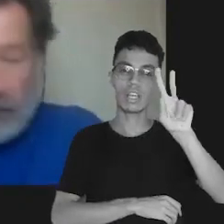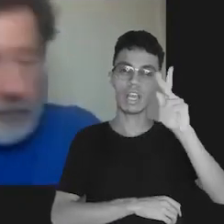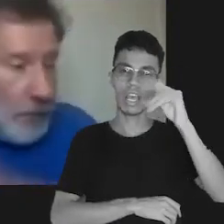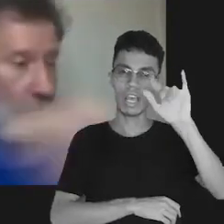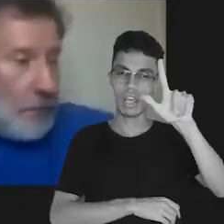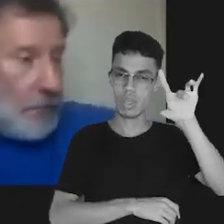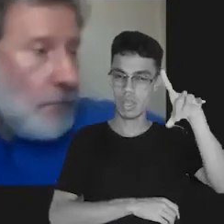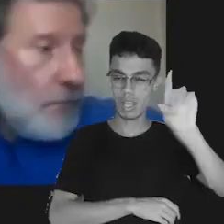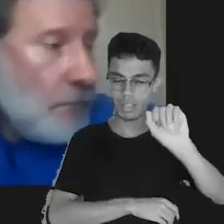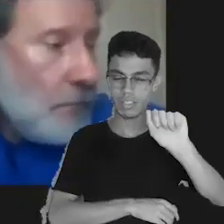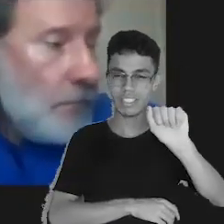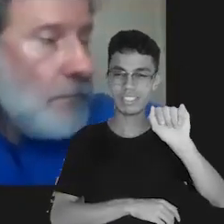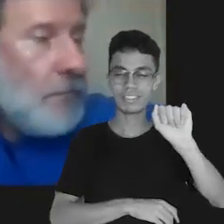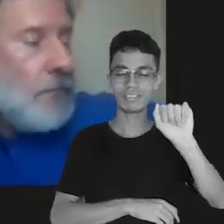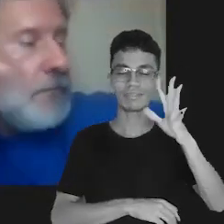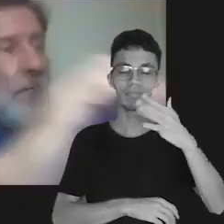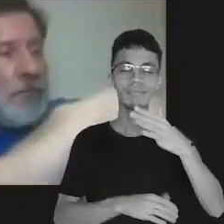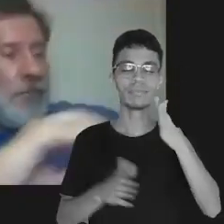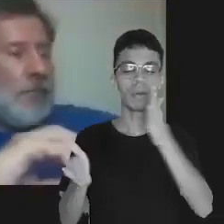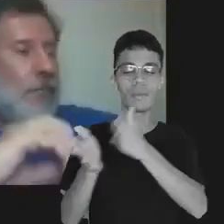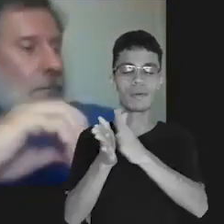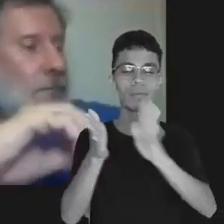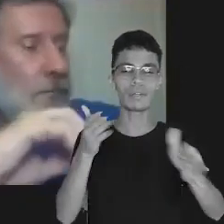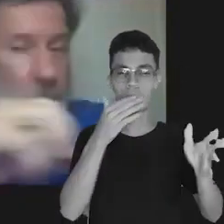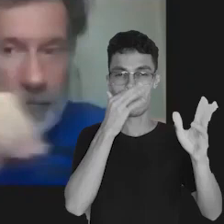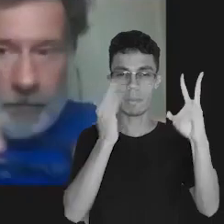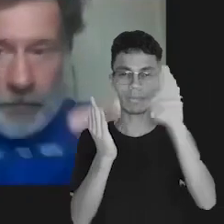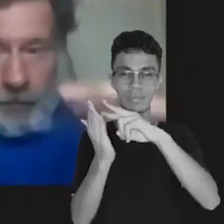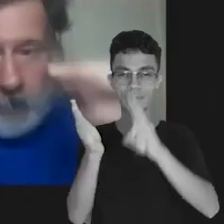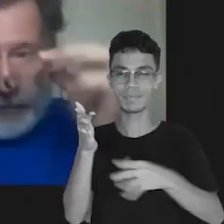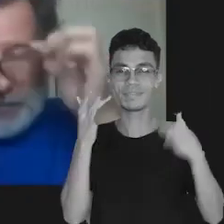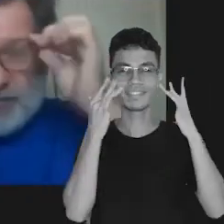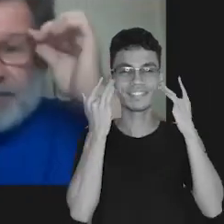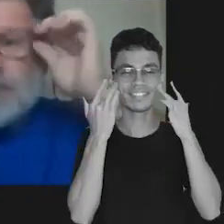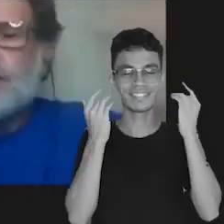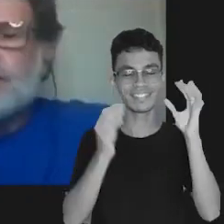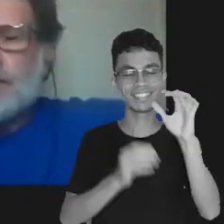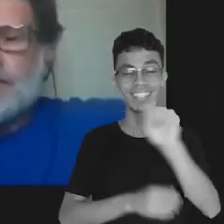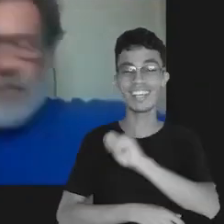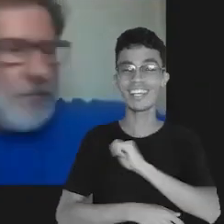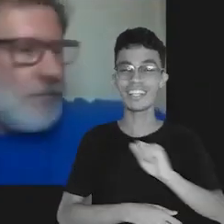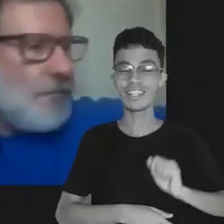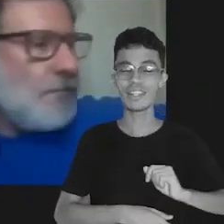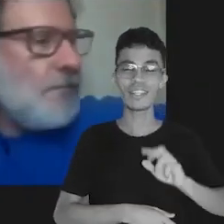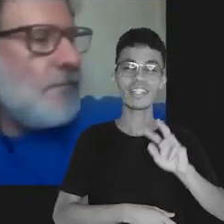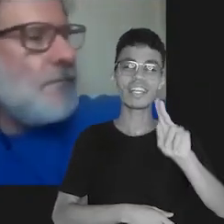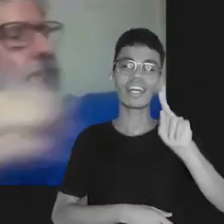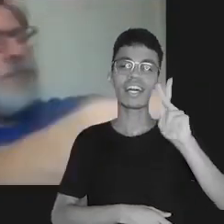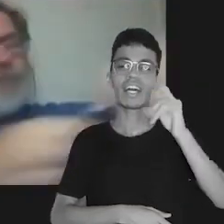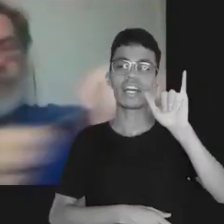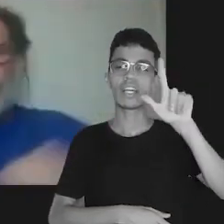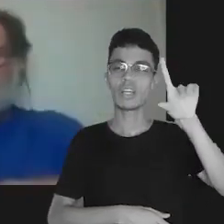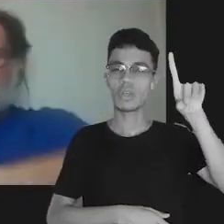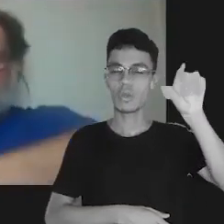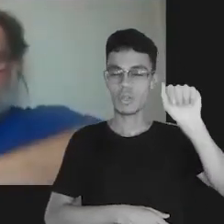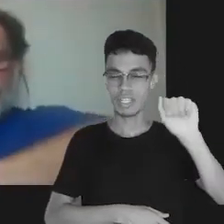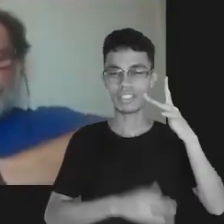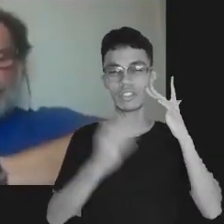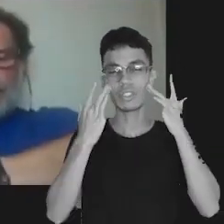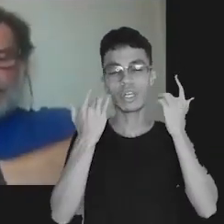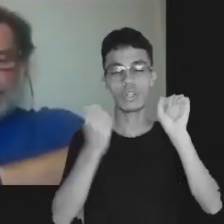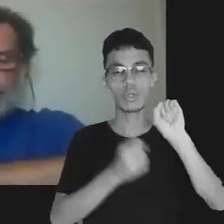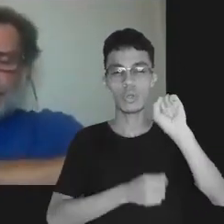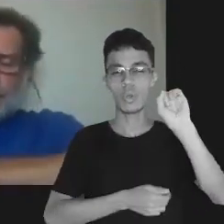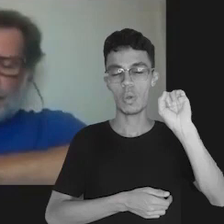de leituras das peças teatrais escritas pela Hilda Hilst. A Hilda escreveu 8 peças de teatro no final dos